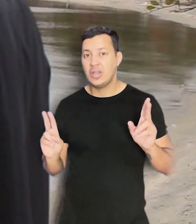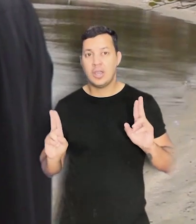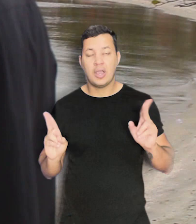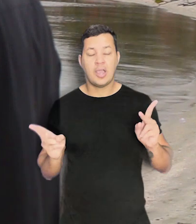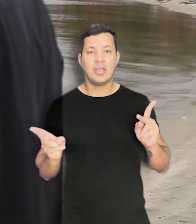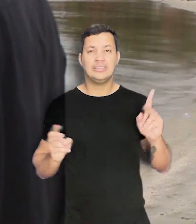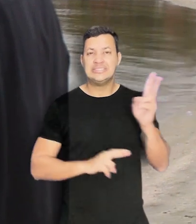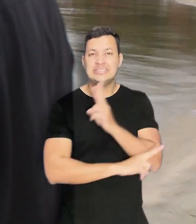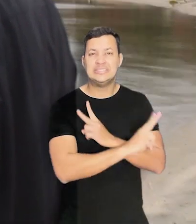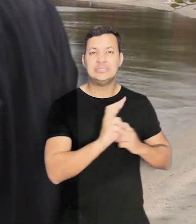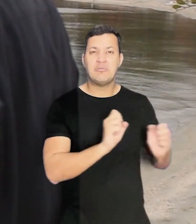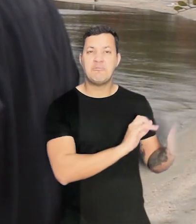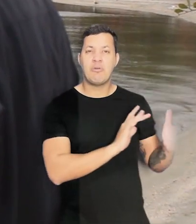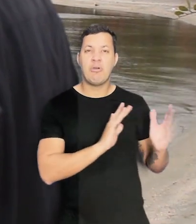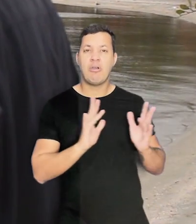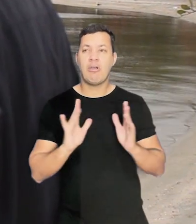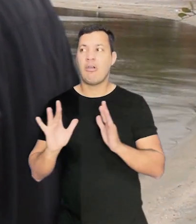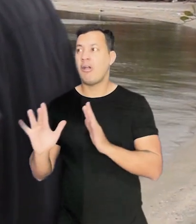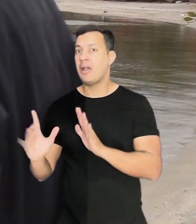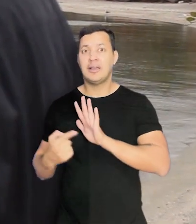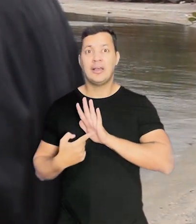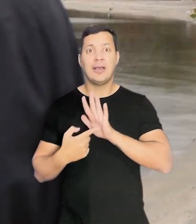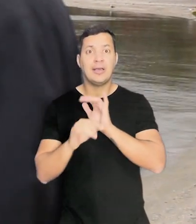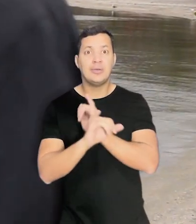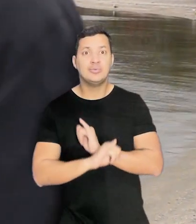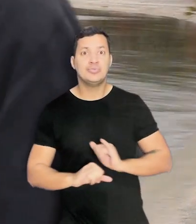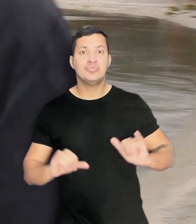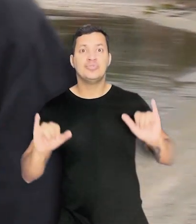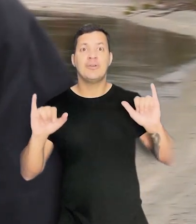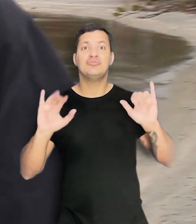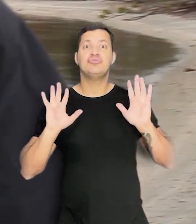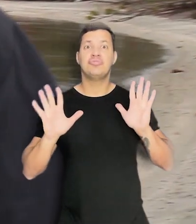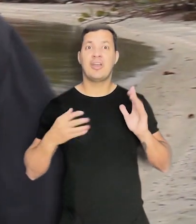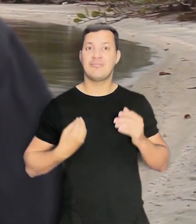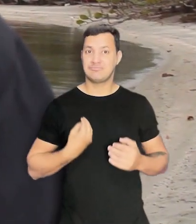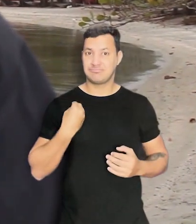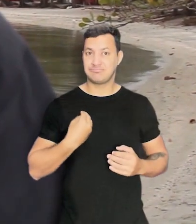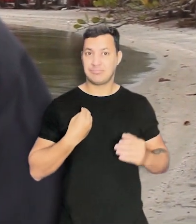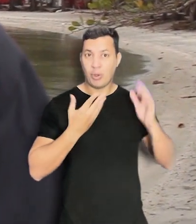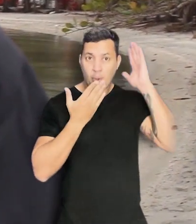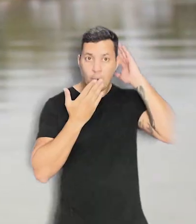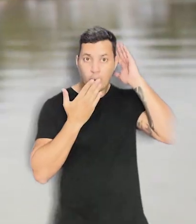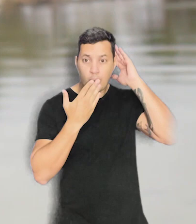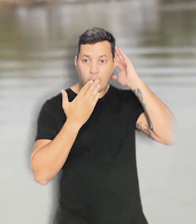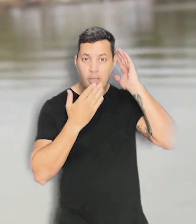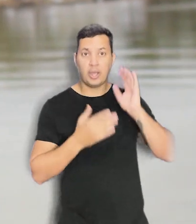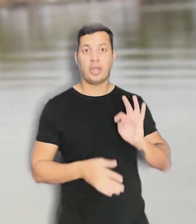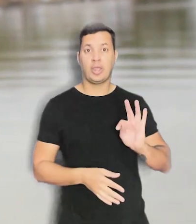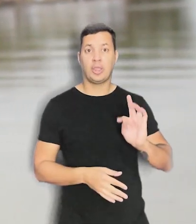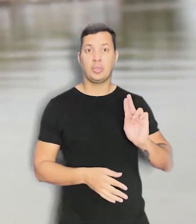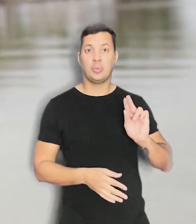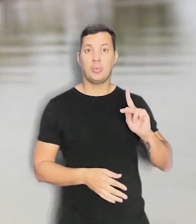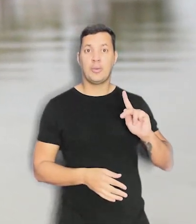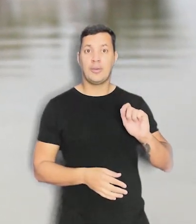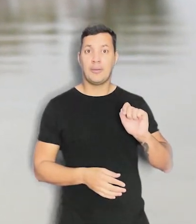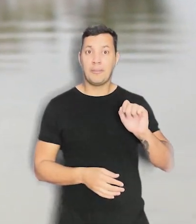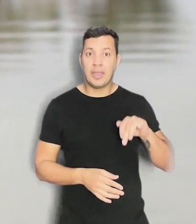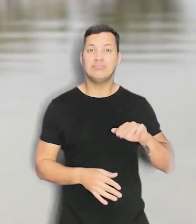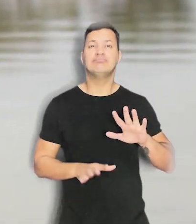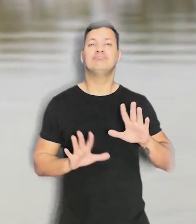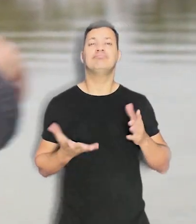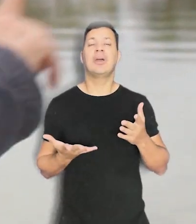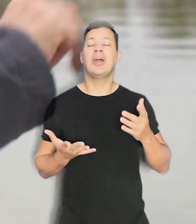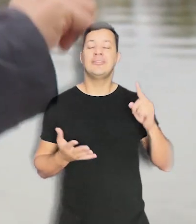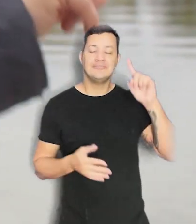Um vento forte anunciava que Tupã se fazia presente. Então, na verdade, é um